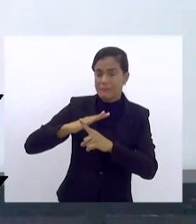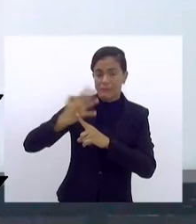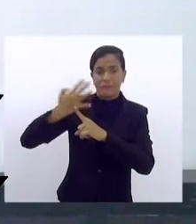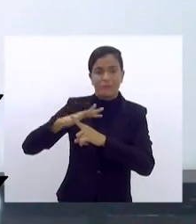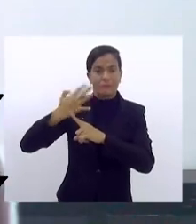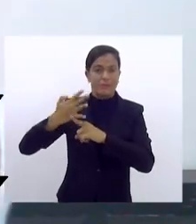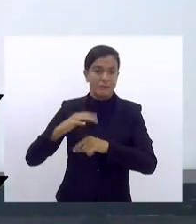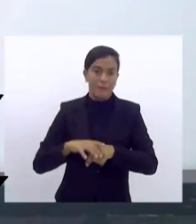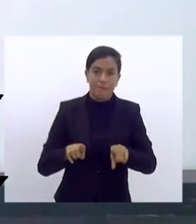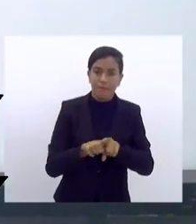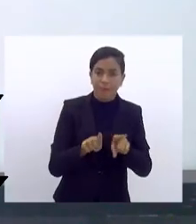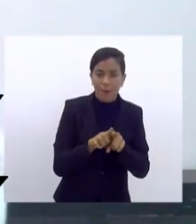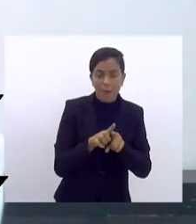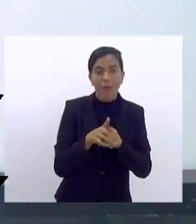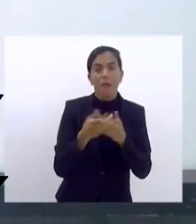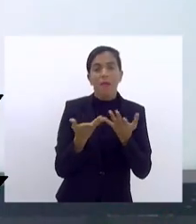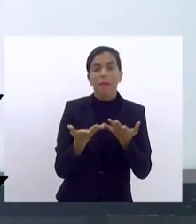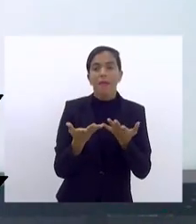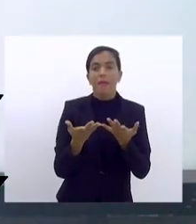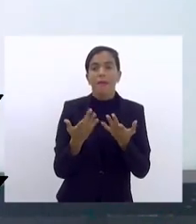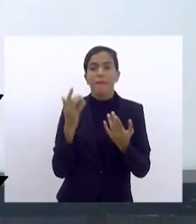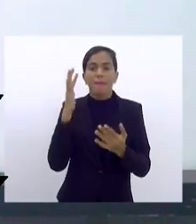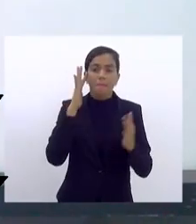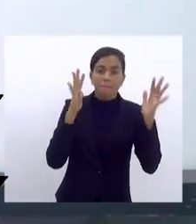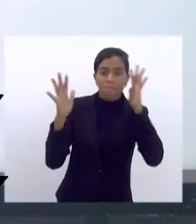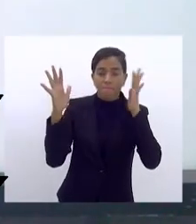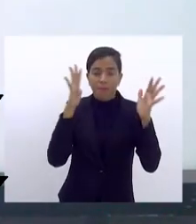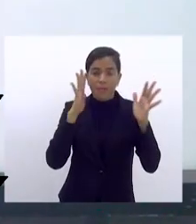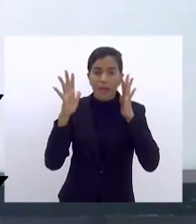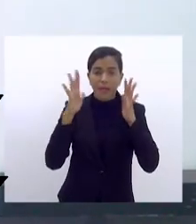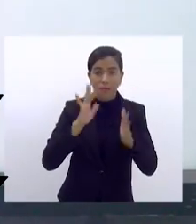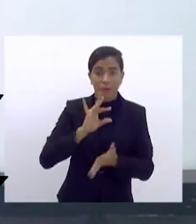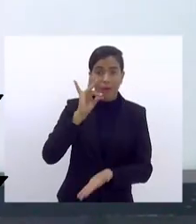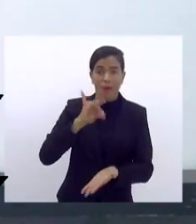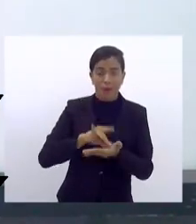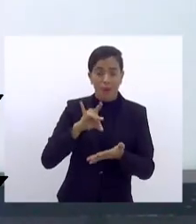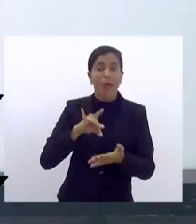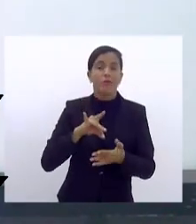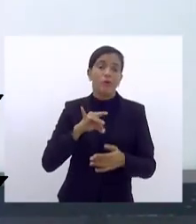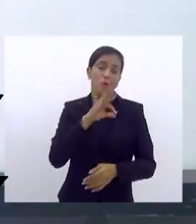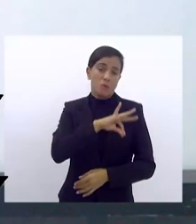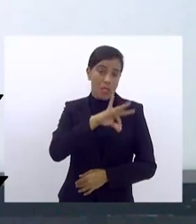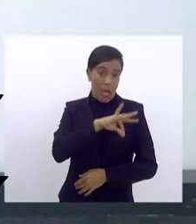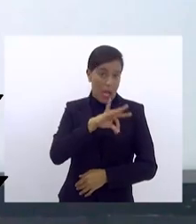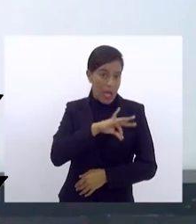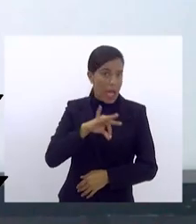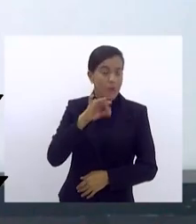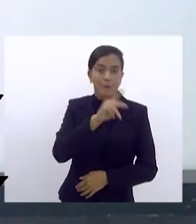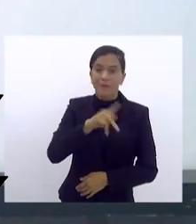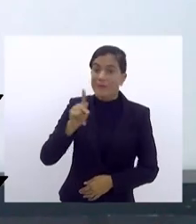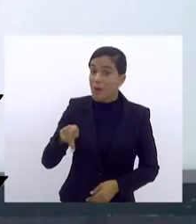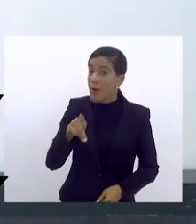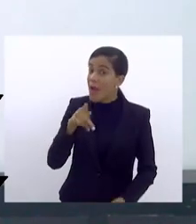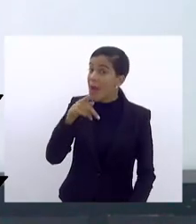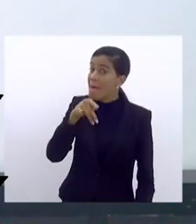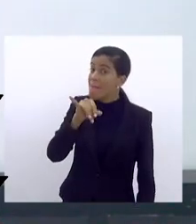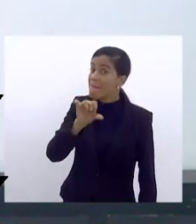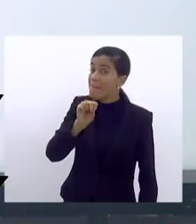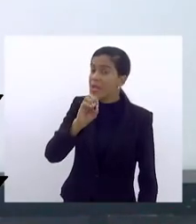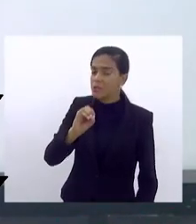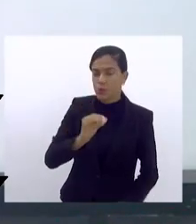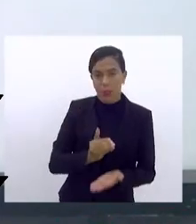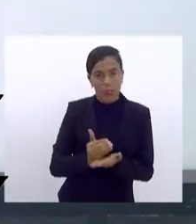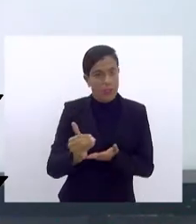seriedade caminhando inclusive para tornar realidade o piso do magistério como piso inicial